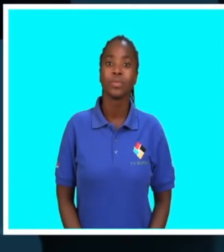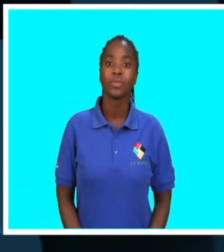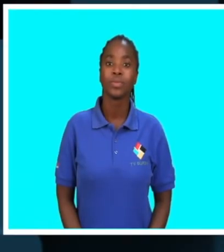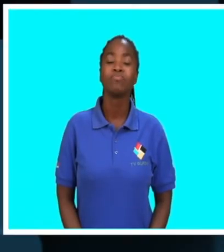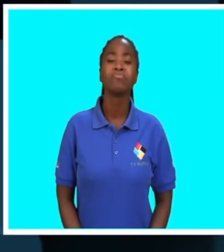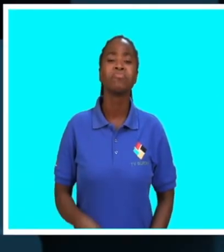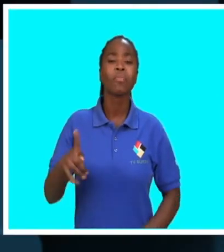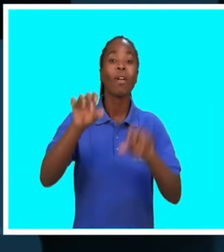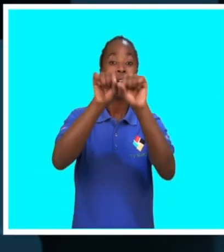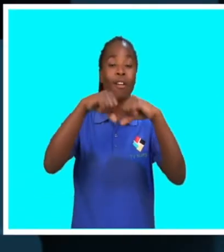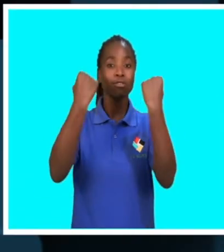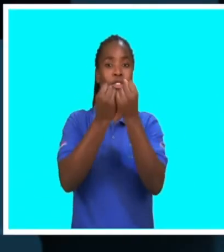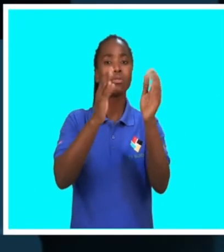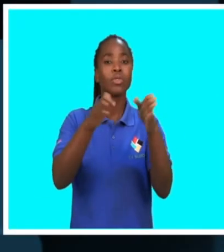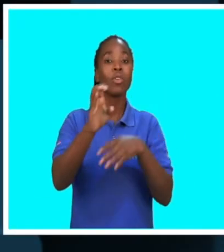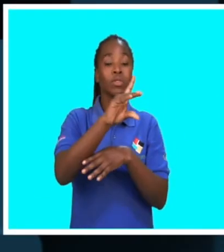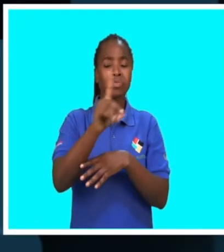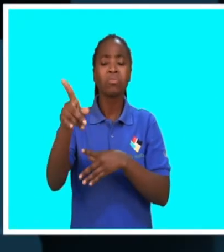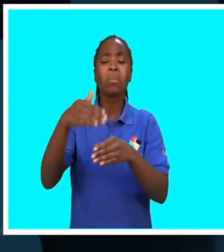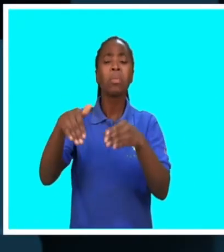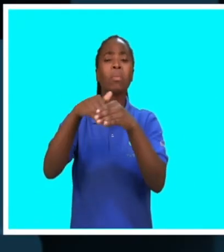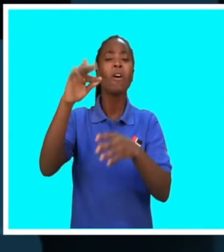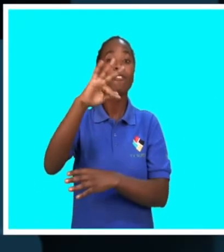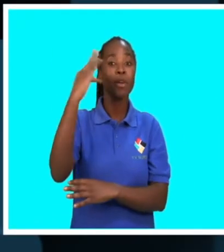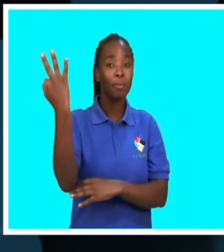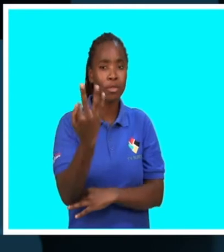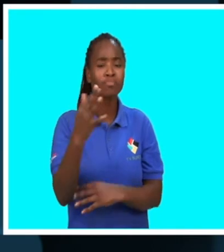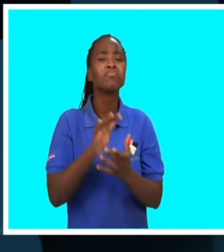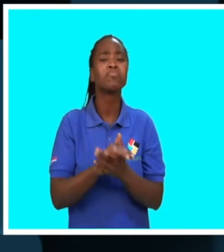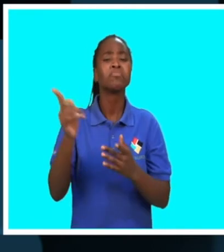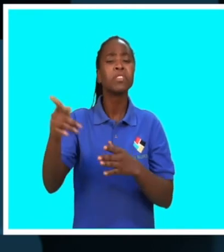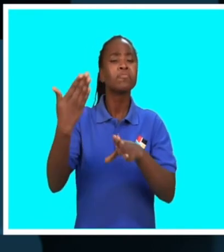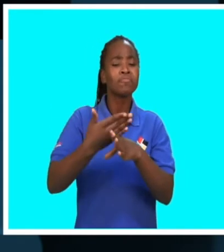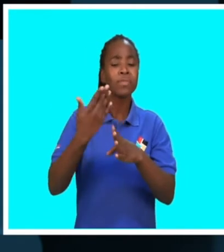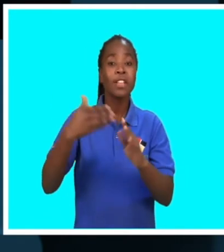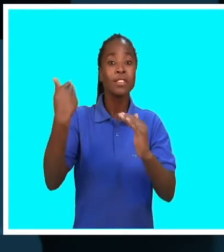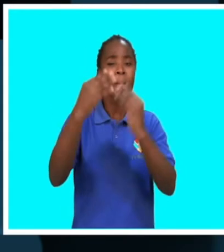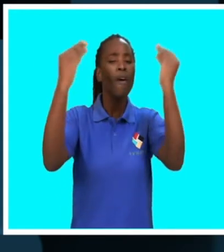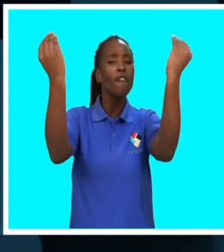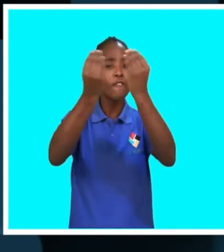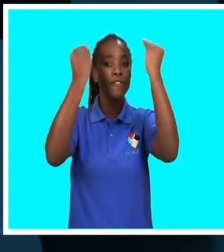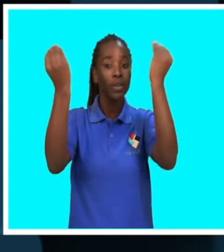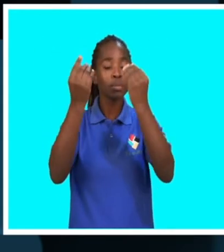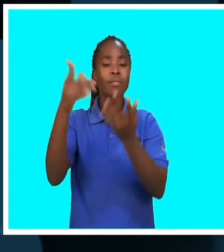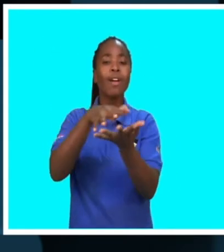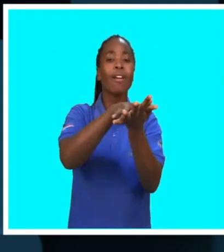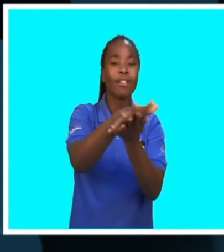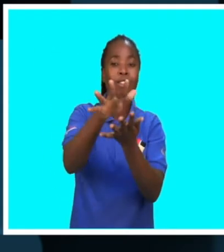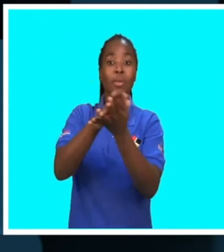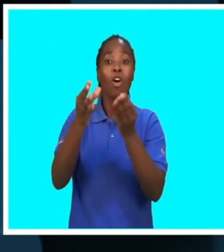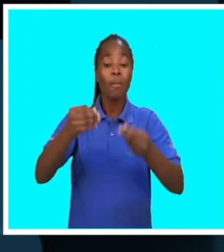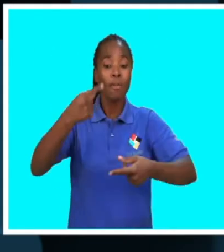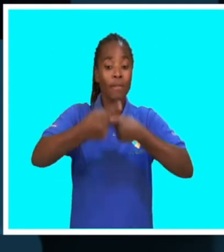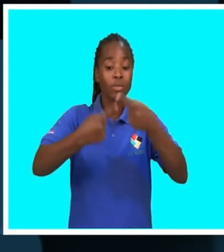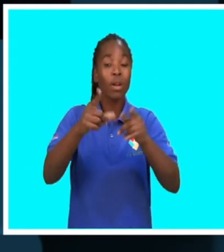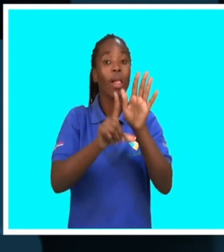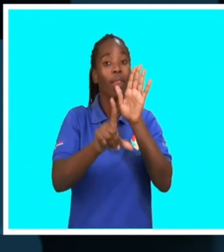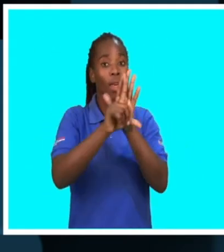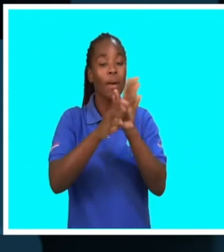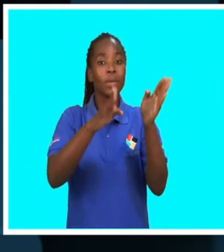Associações de pessoas com deficiência, membros da FAMOD, receberam treinamento intensivo em matérias de interpretação e